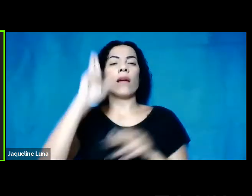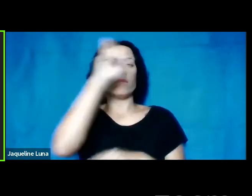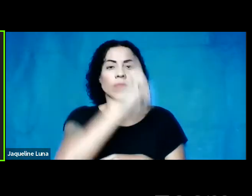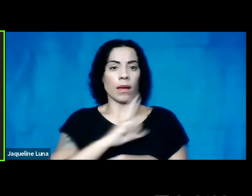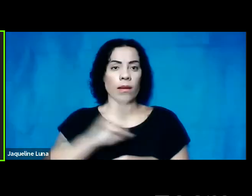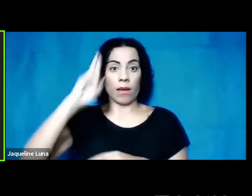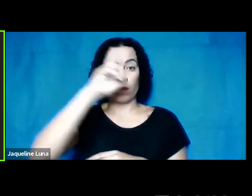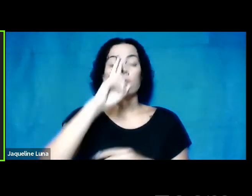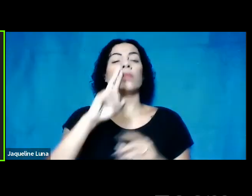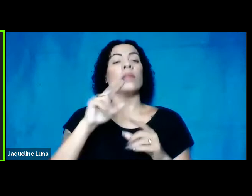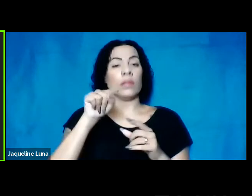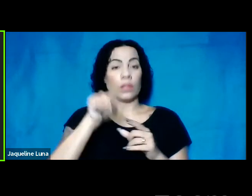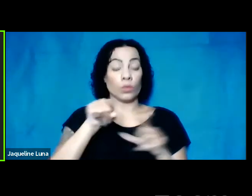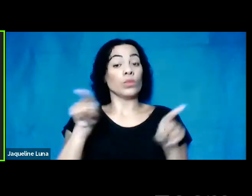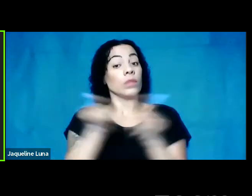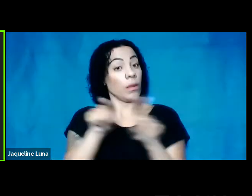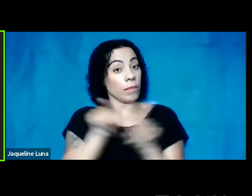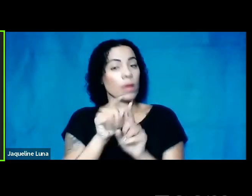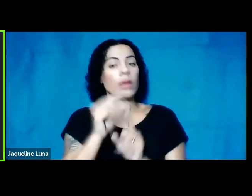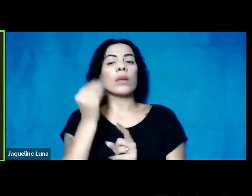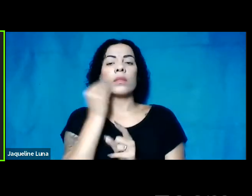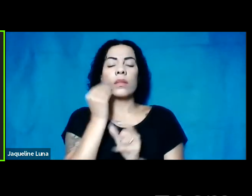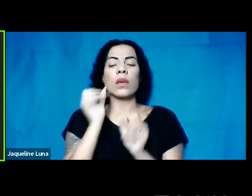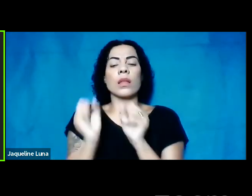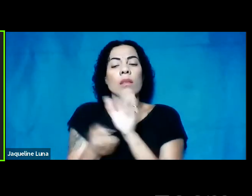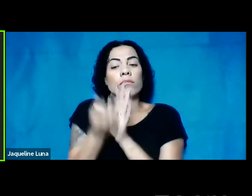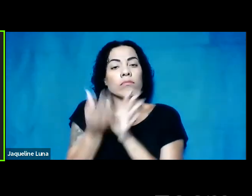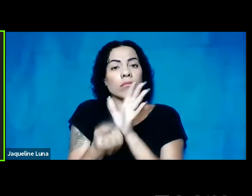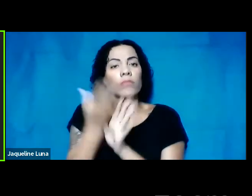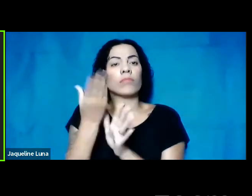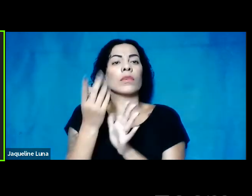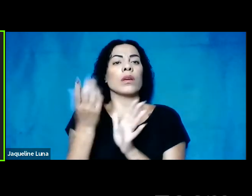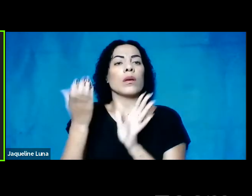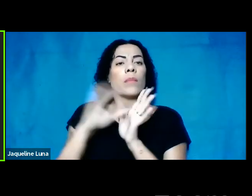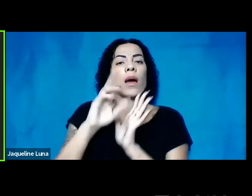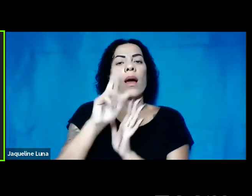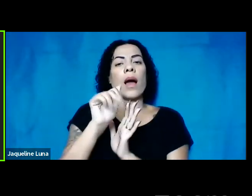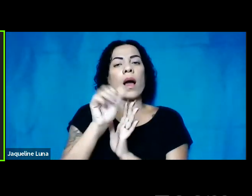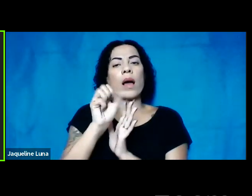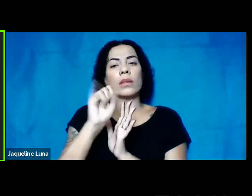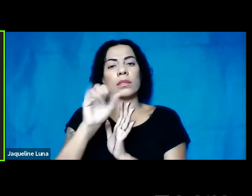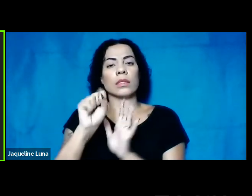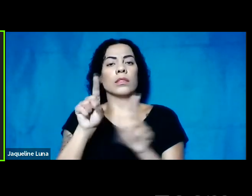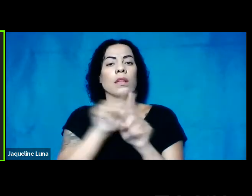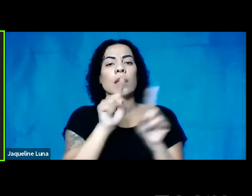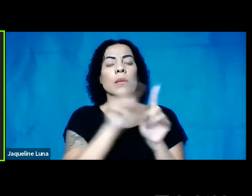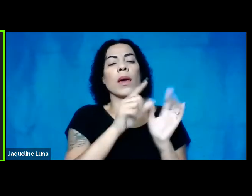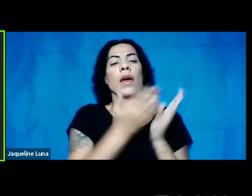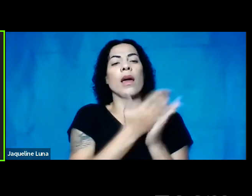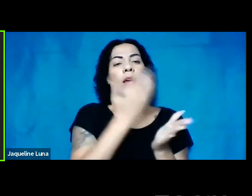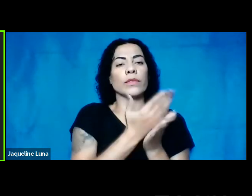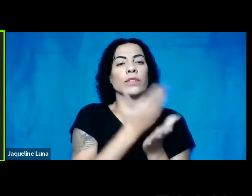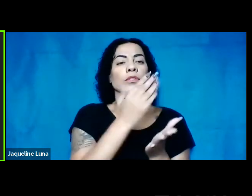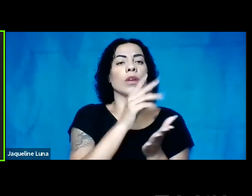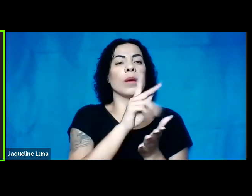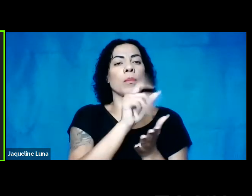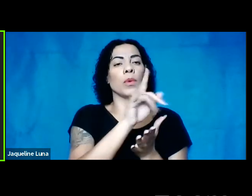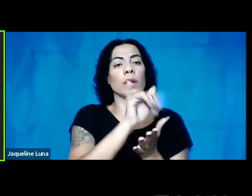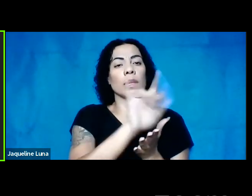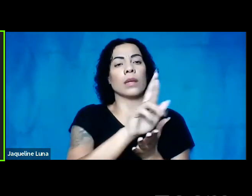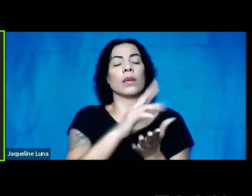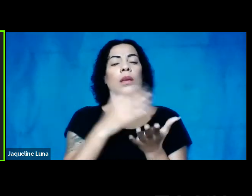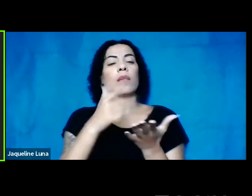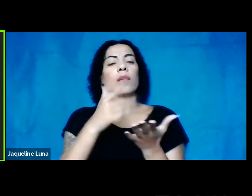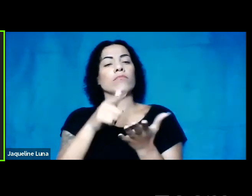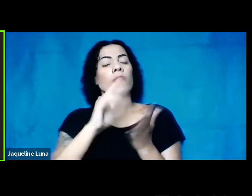assim, né, tem buscado fazer nossas produções como a Rádis, como a Revista Poli, o Canal Saúde, enfim, o Portal Fiocruz.